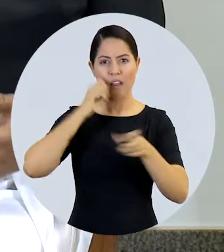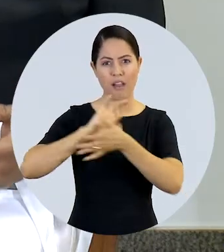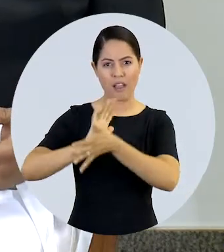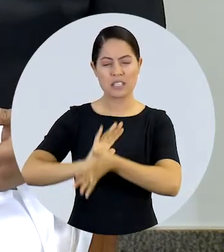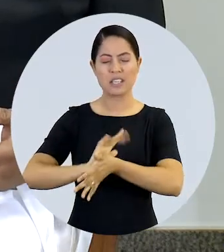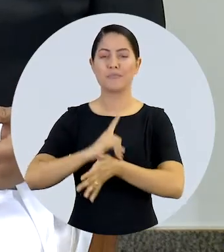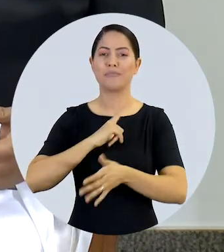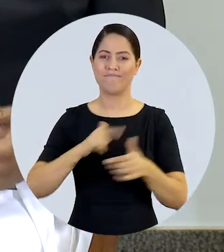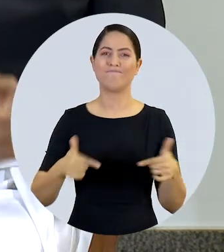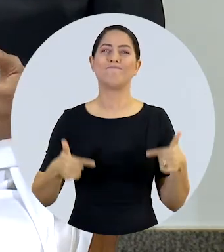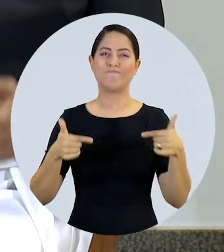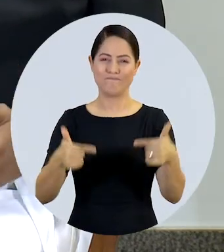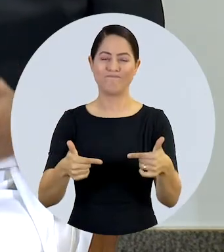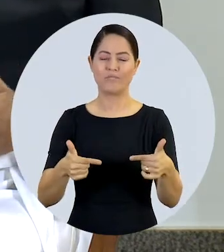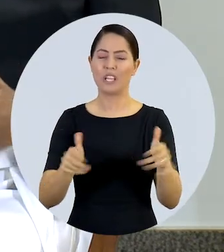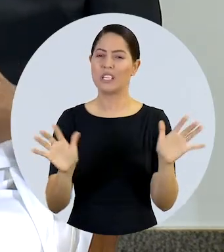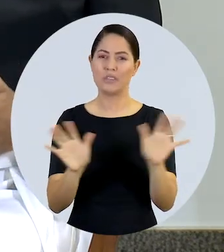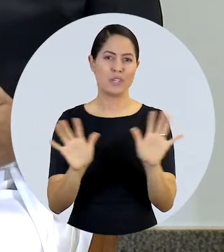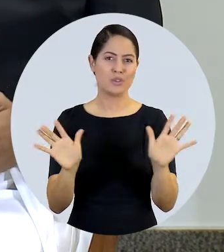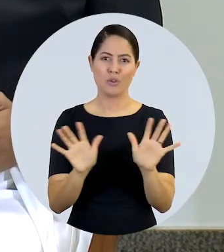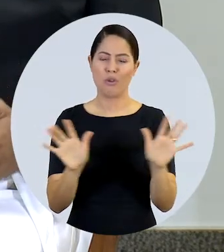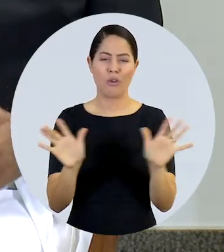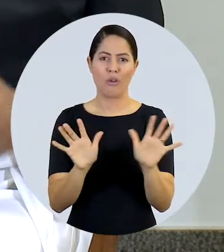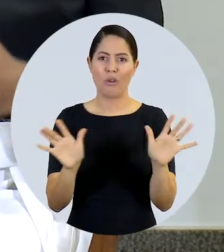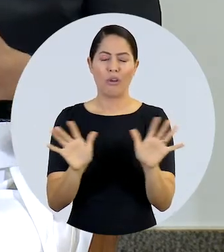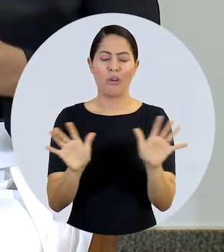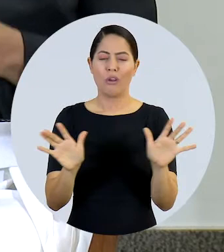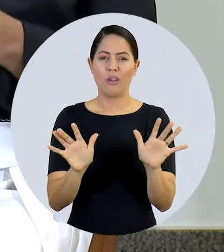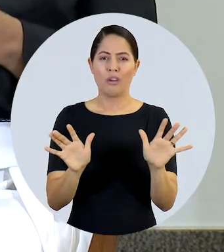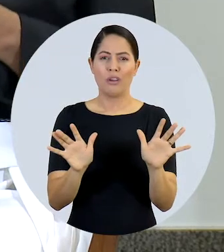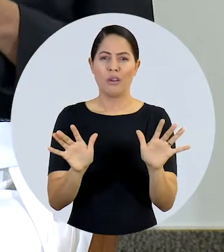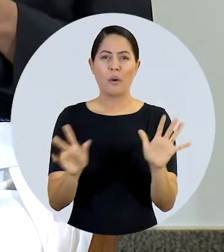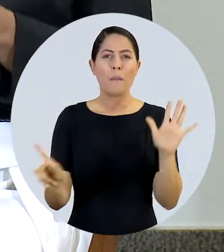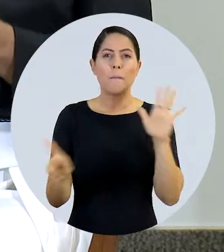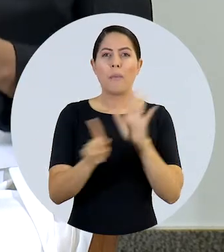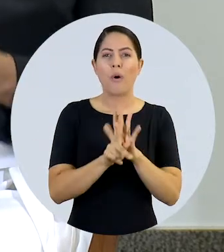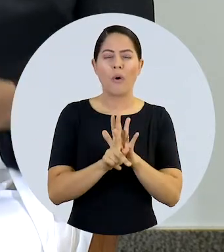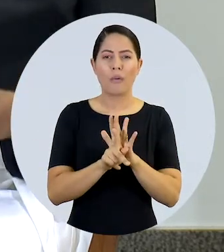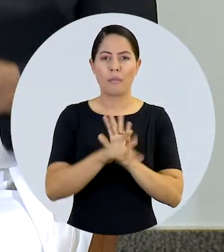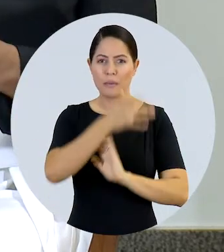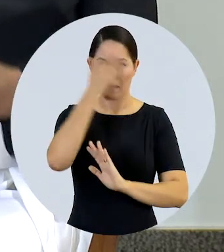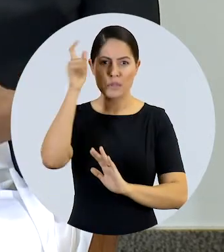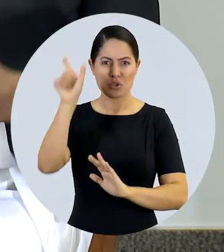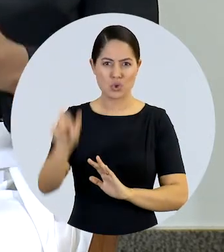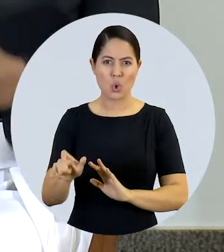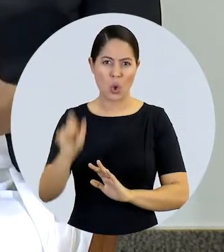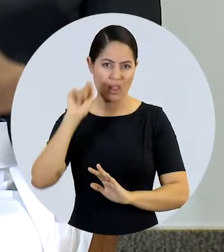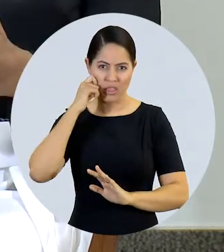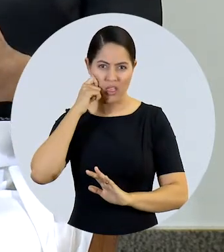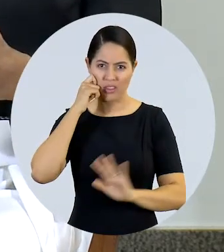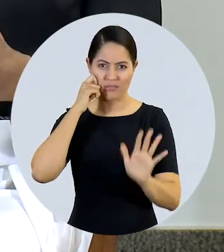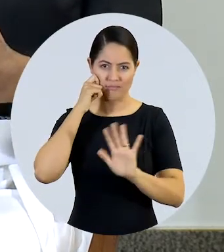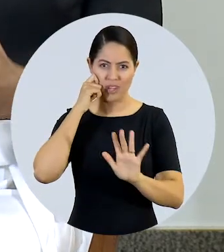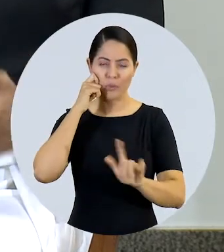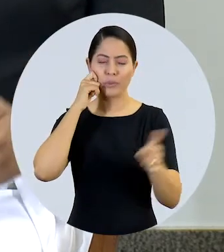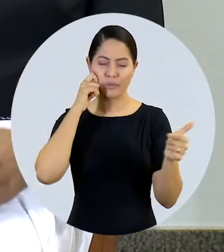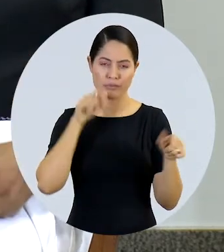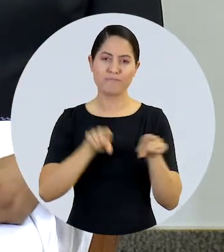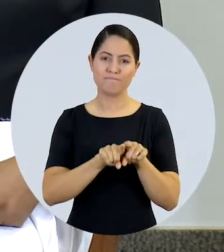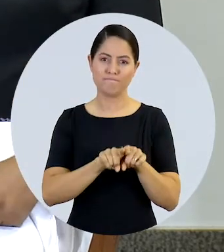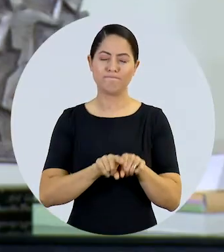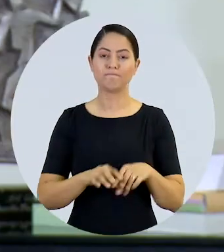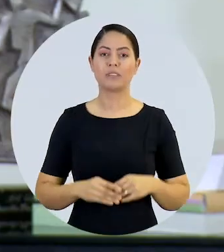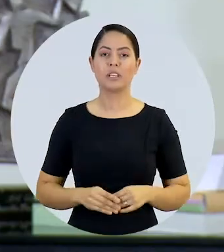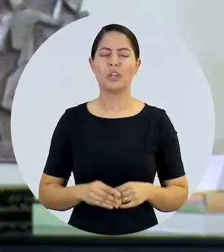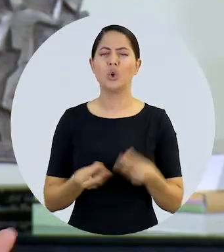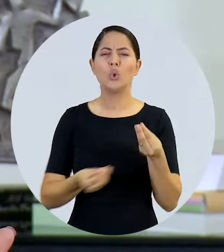muitas consequências. E essas consequências não são só para aqueles do segmento